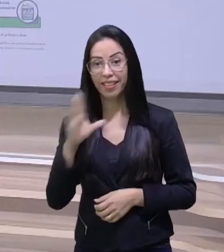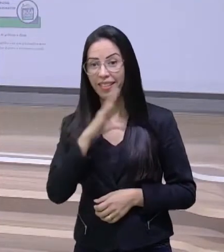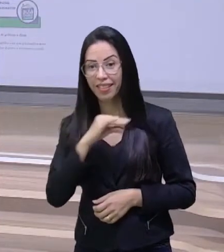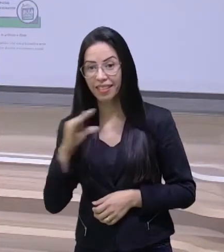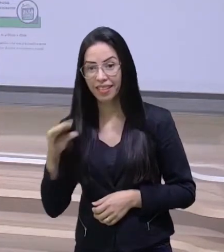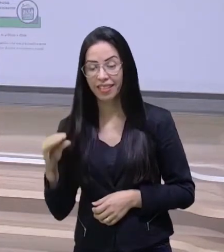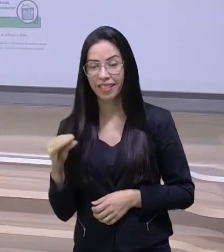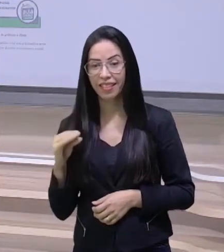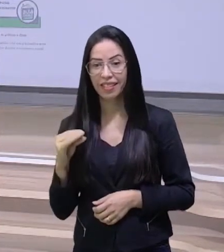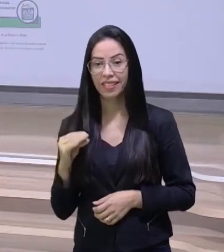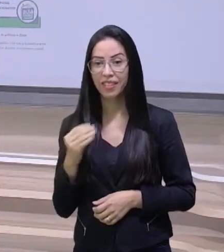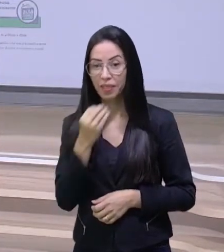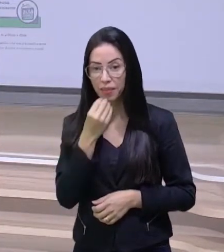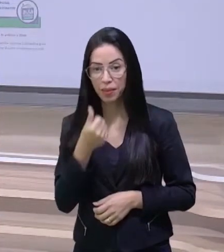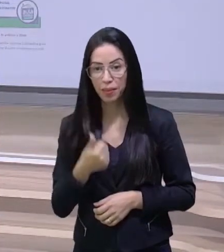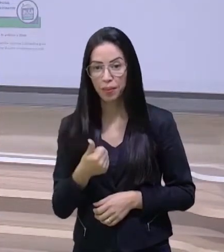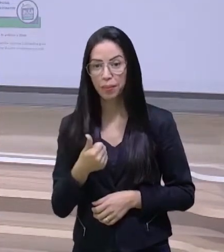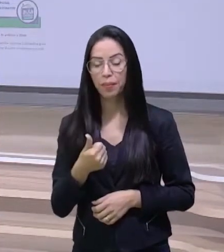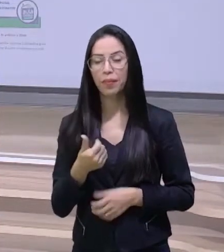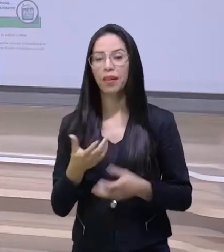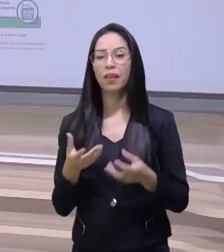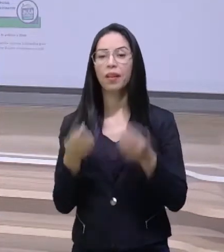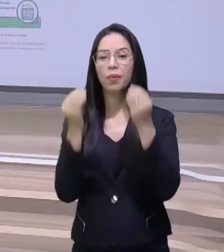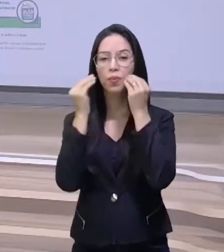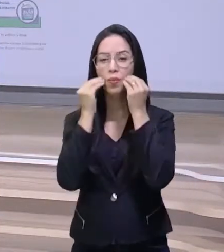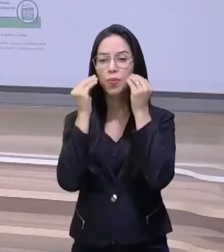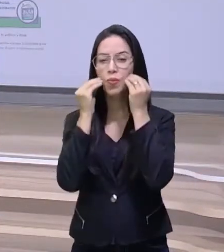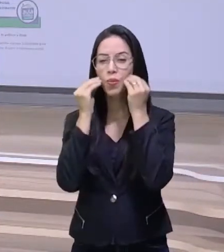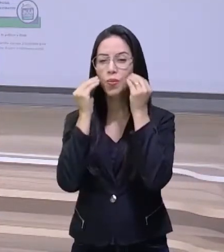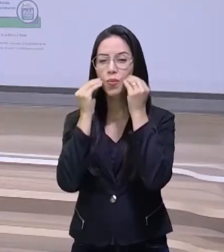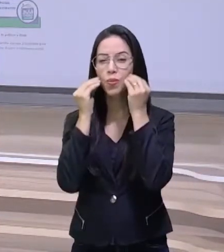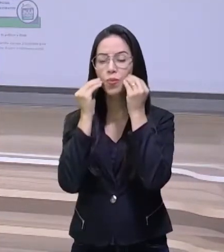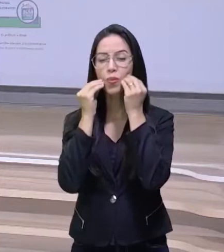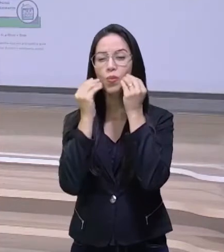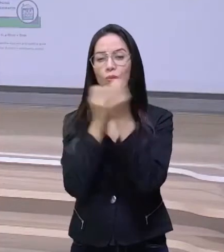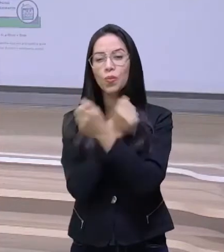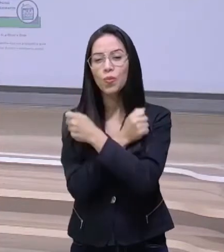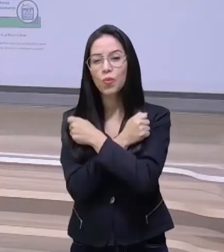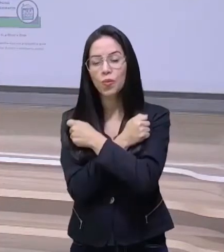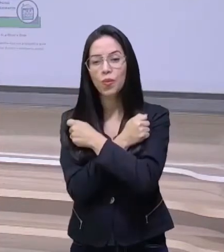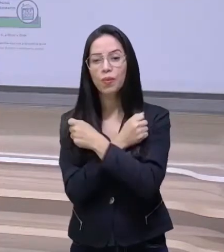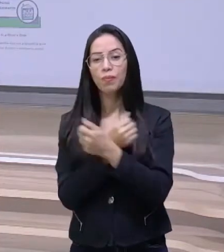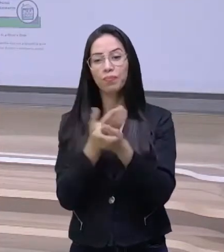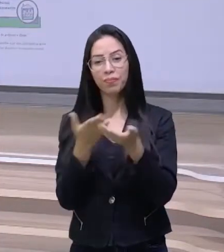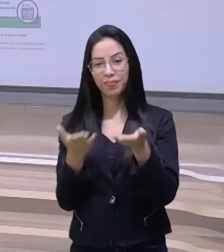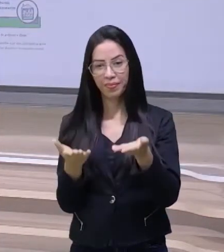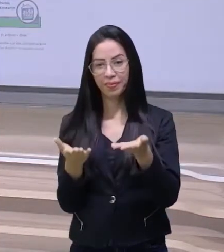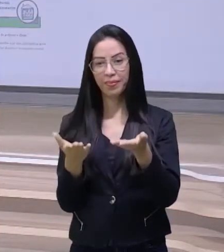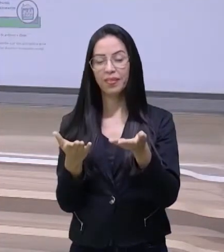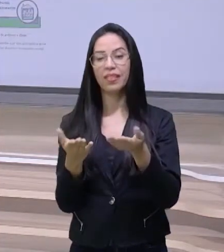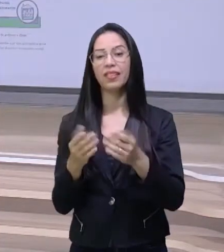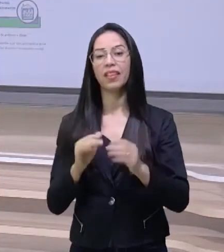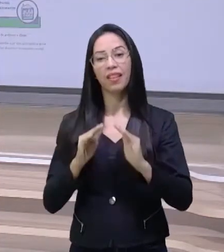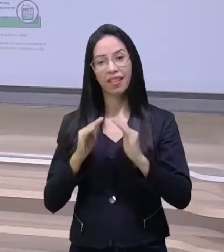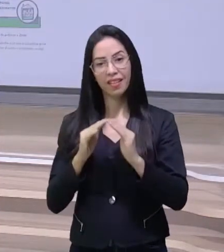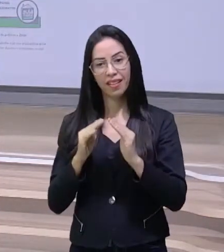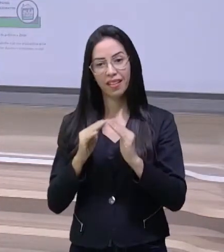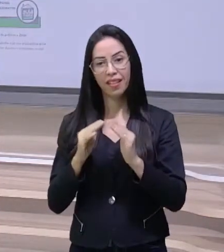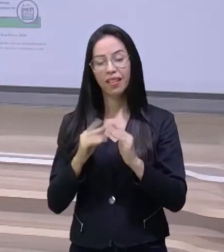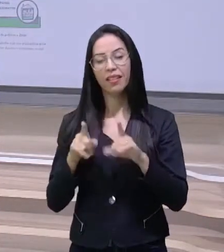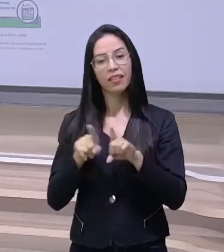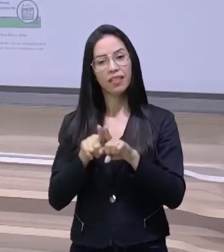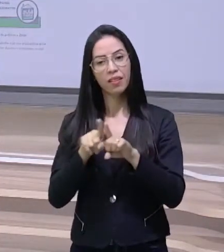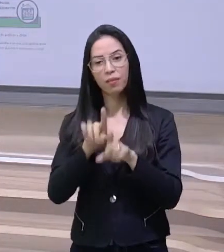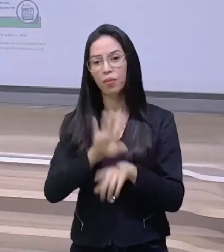crianças, como vocês estão? Gostaria de mandar um beijo bem apertadinho, um abraço bem aconchegante para você aí de casa, de todo o